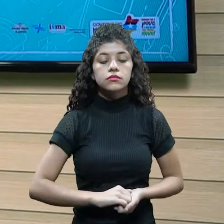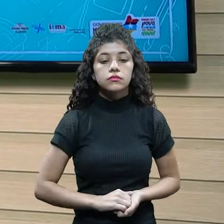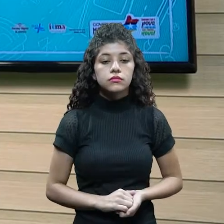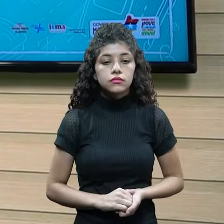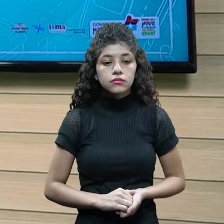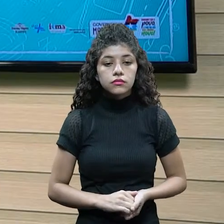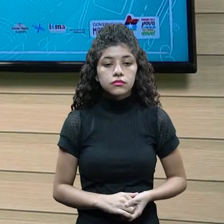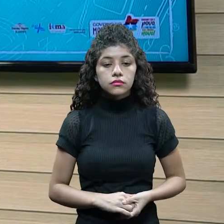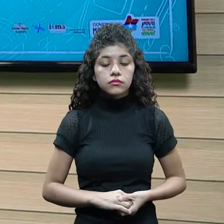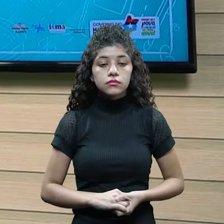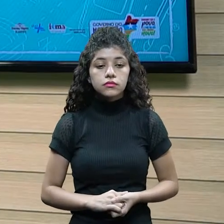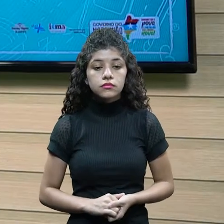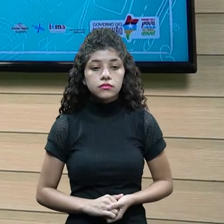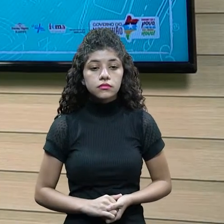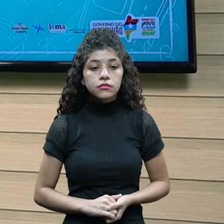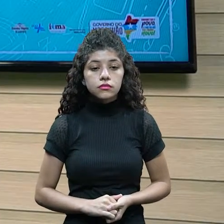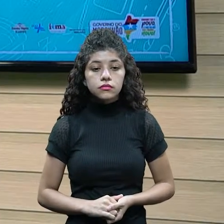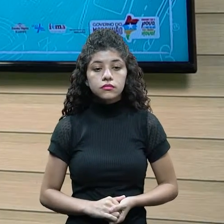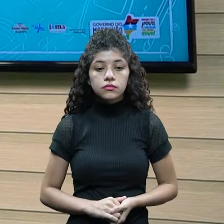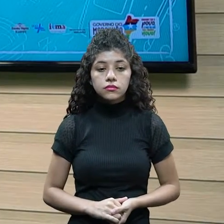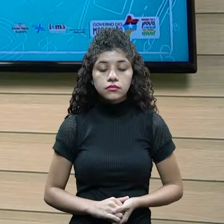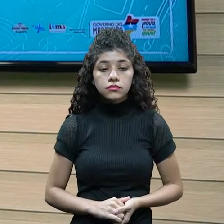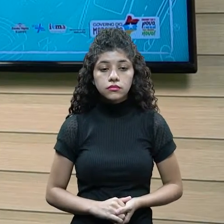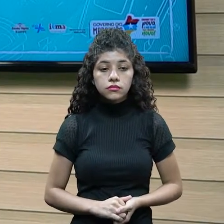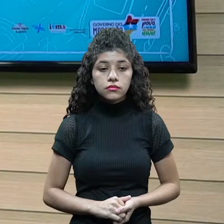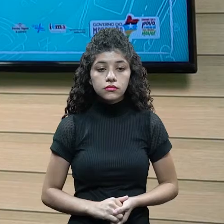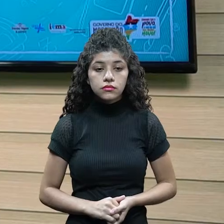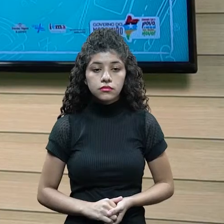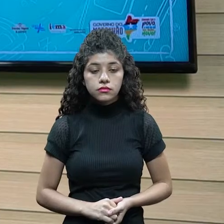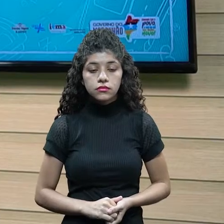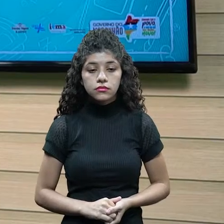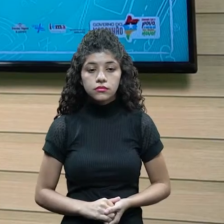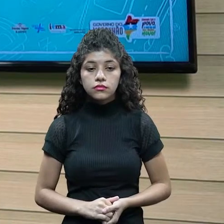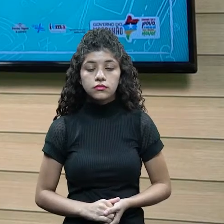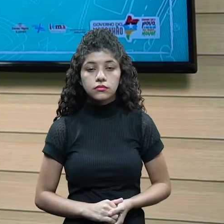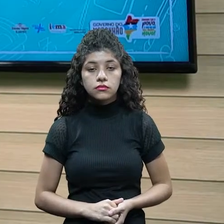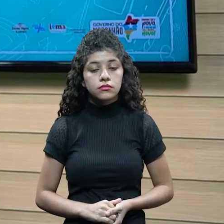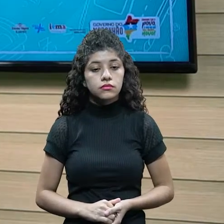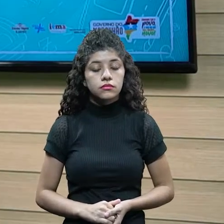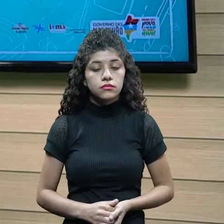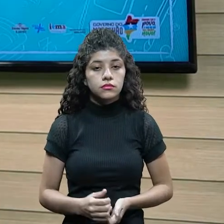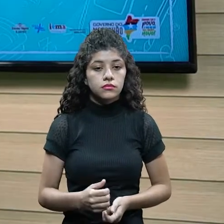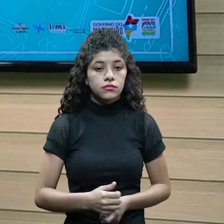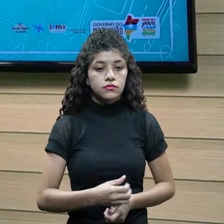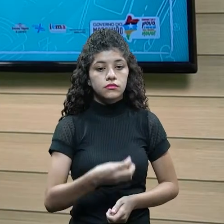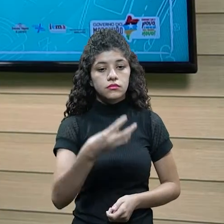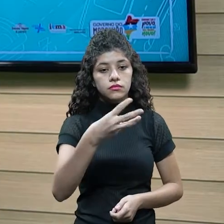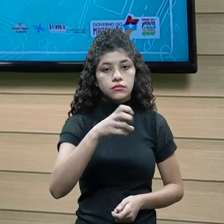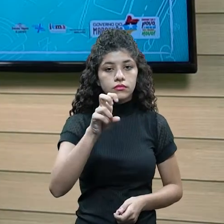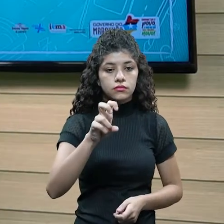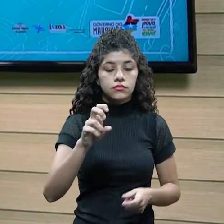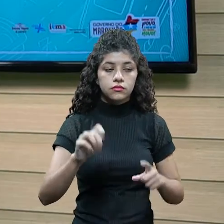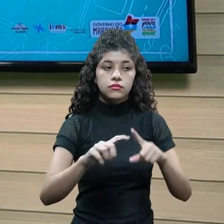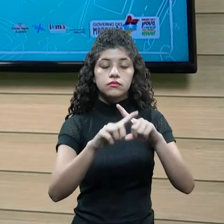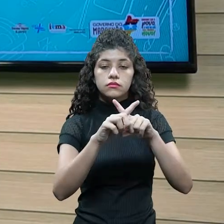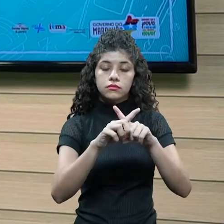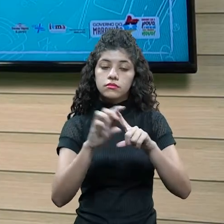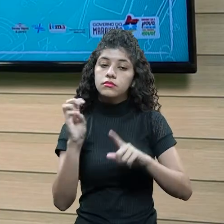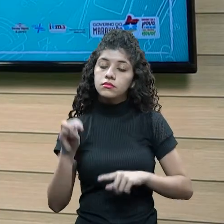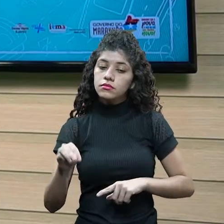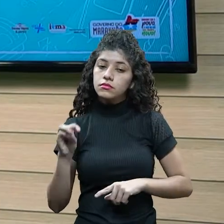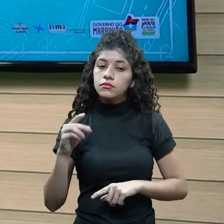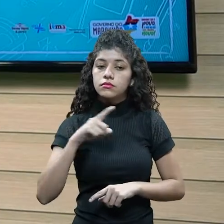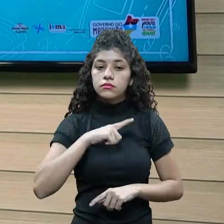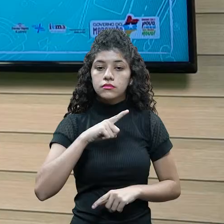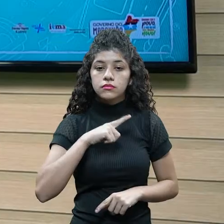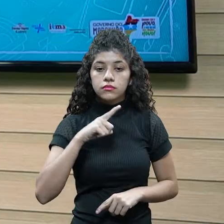Professor, eu já ouvi isso lá atrás. 35% de alguma coisa. O de Na matemática significa multiplicação, perfeito.